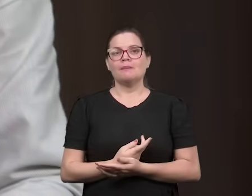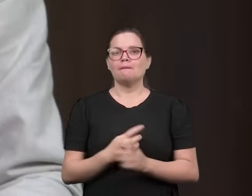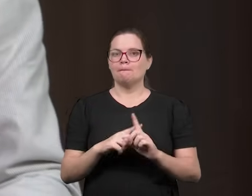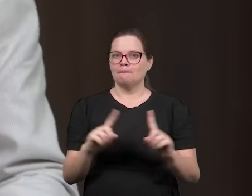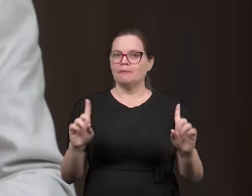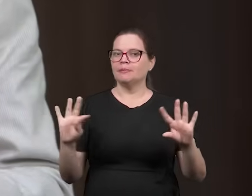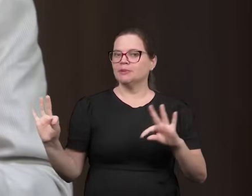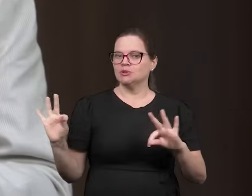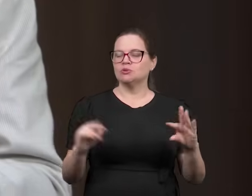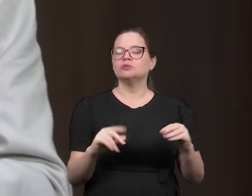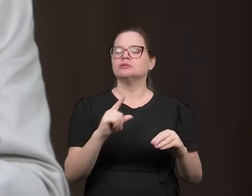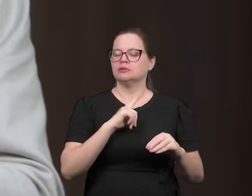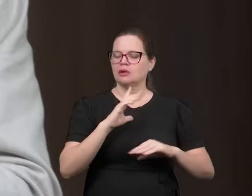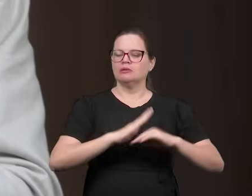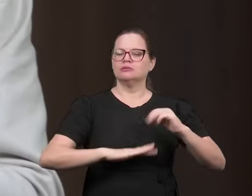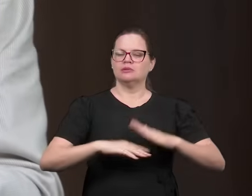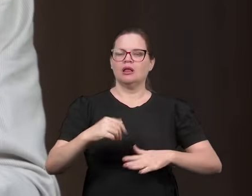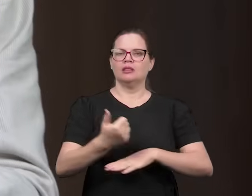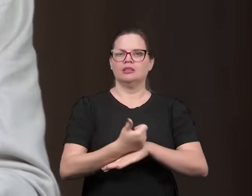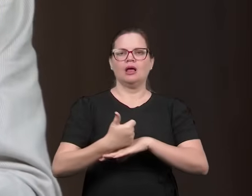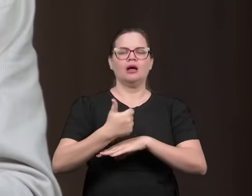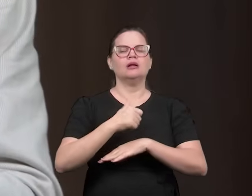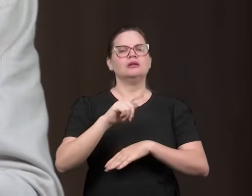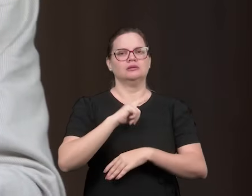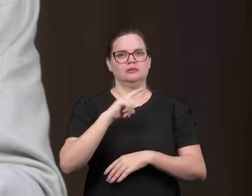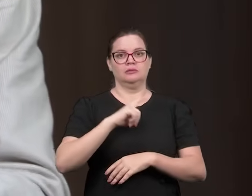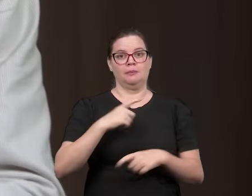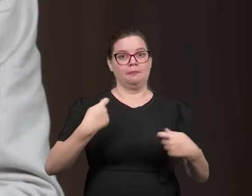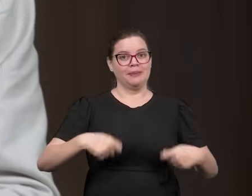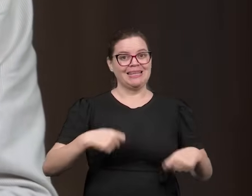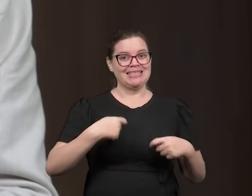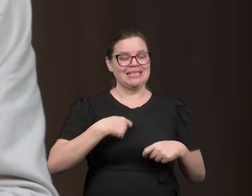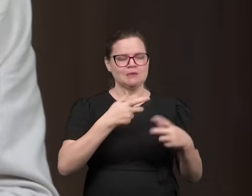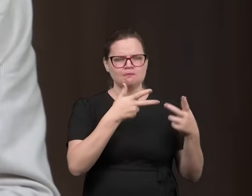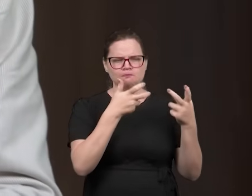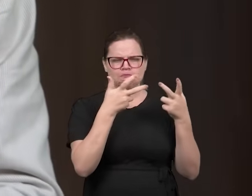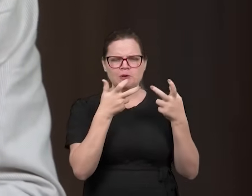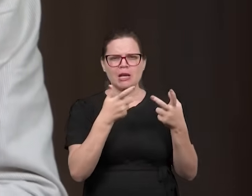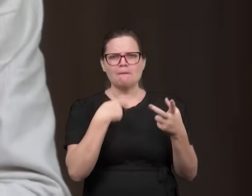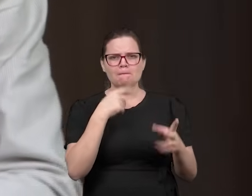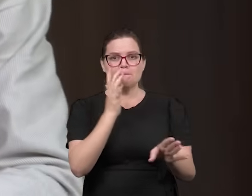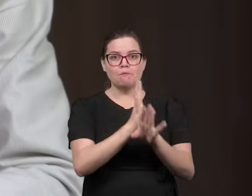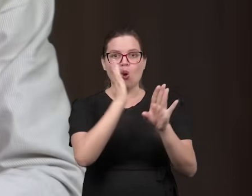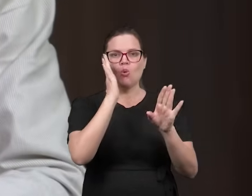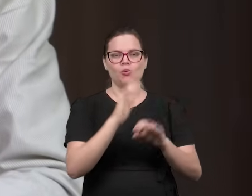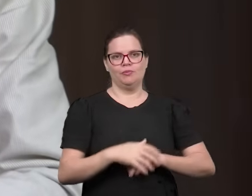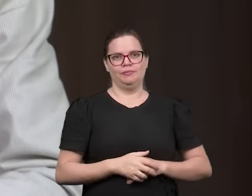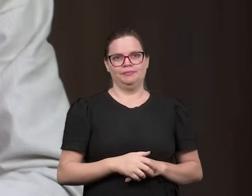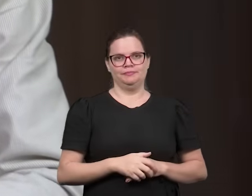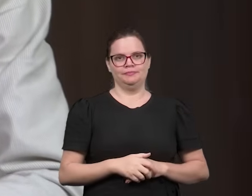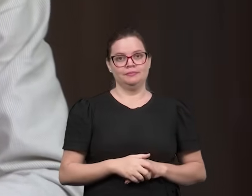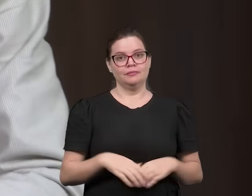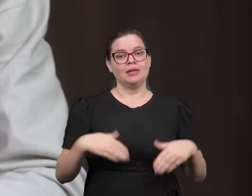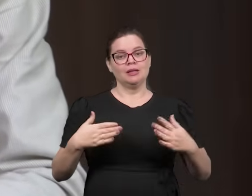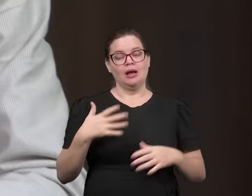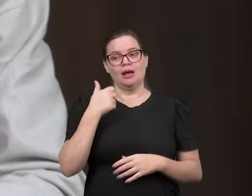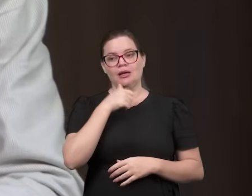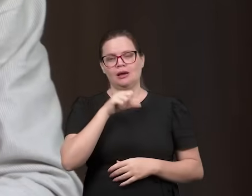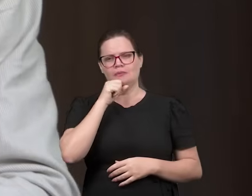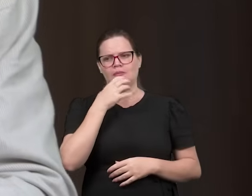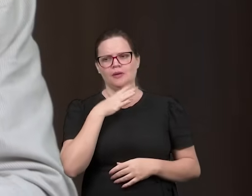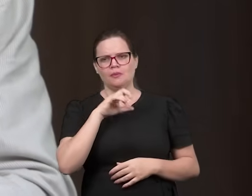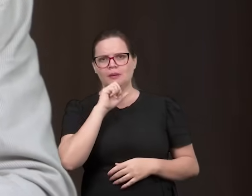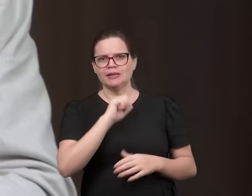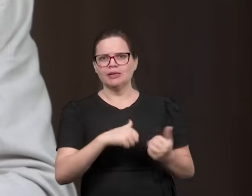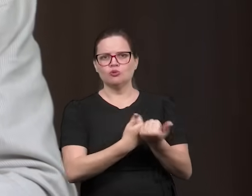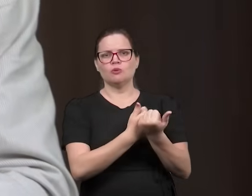são talentosos. Cabe ao pai garimpar e achar. Agora, em achando, essa administração do pai, esse suporte